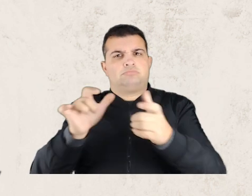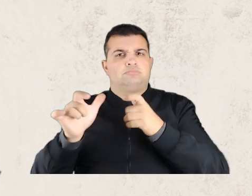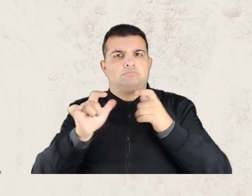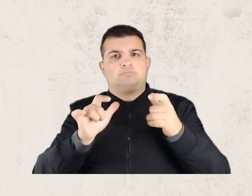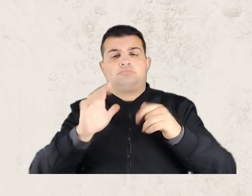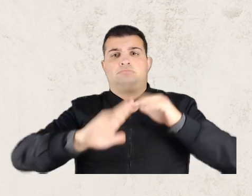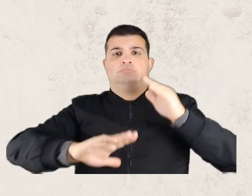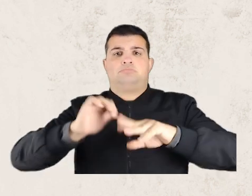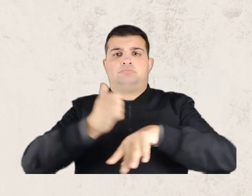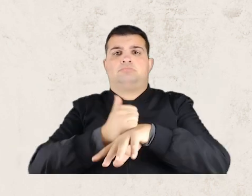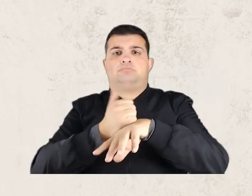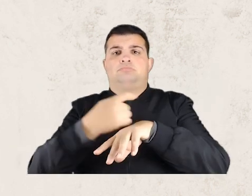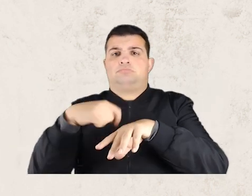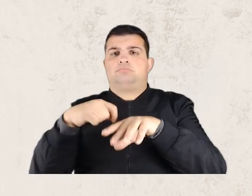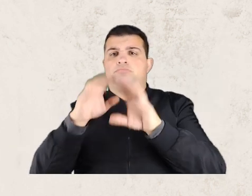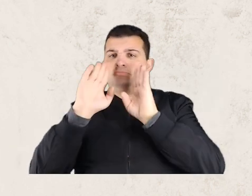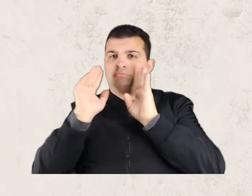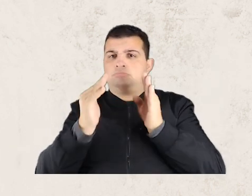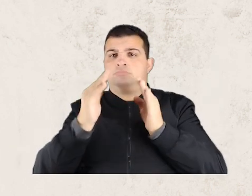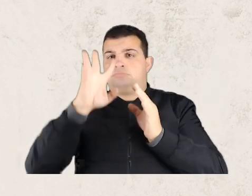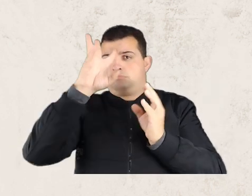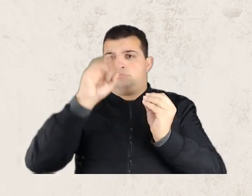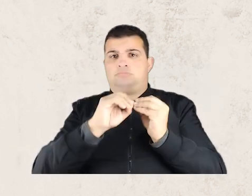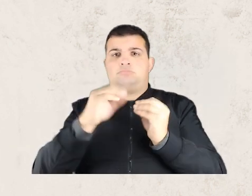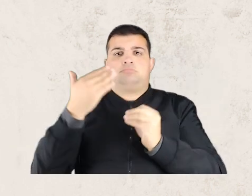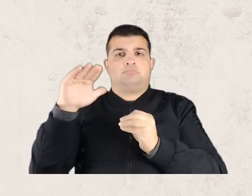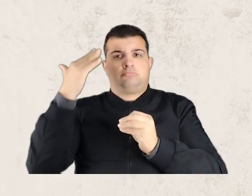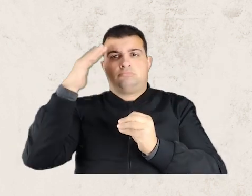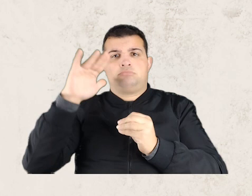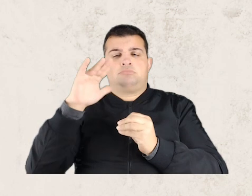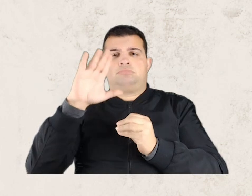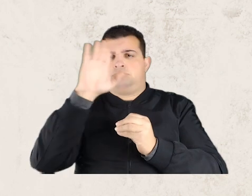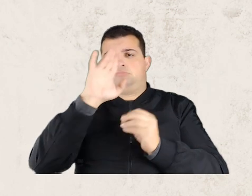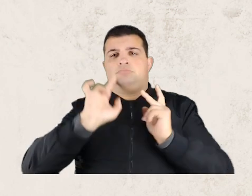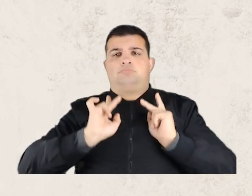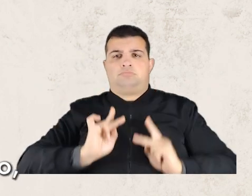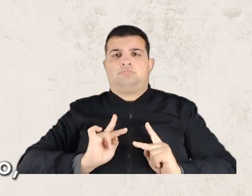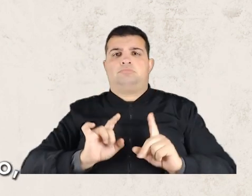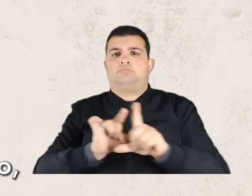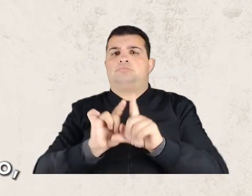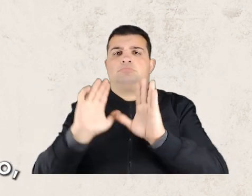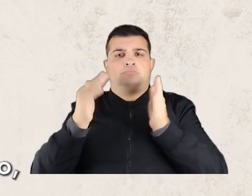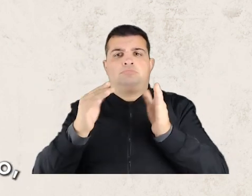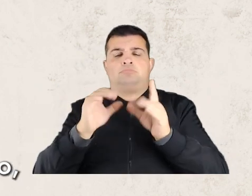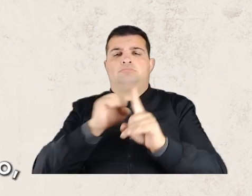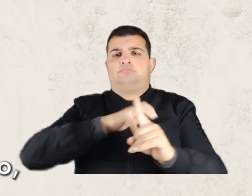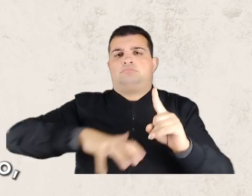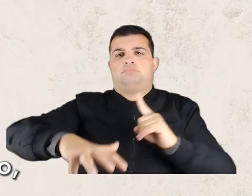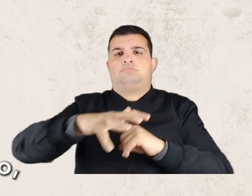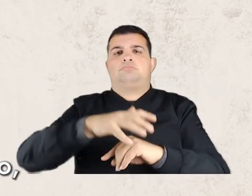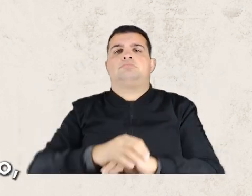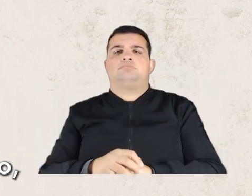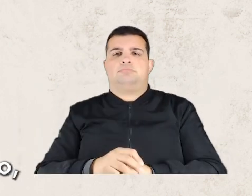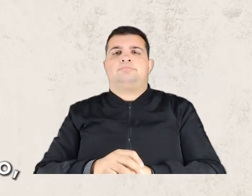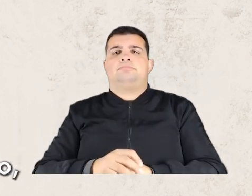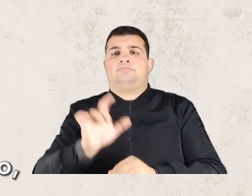e cultural. Portanto, se toda a psicologia deve ser social, comunitária e política, em qualquer área ou campo de atuação,